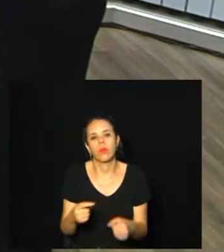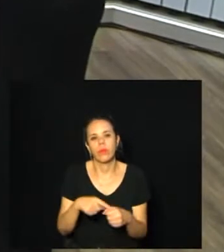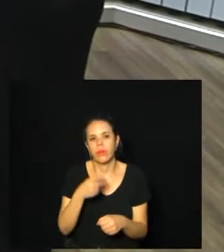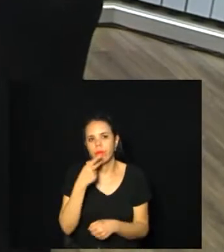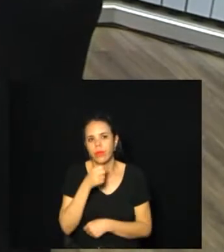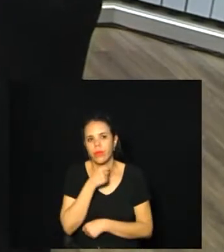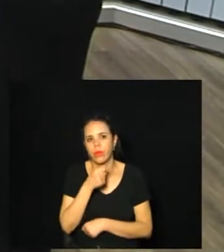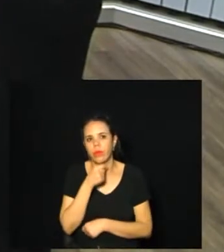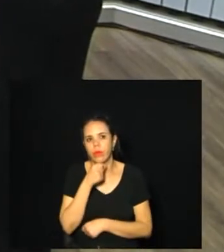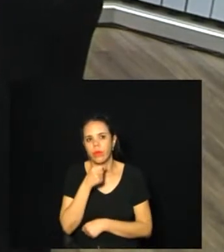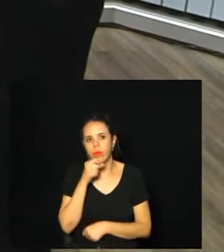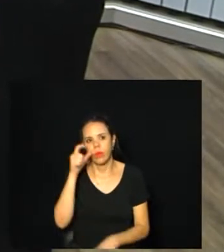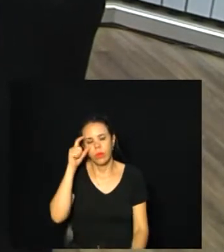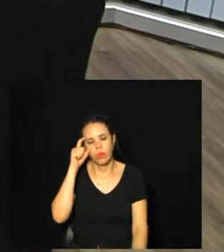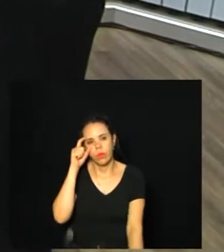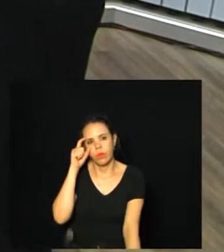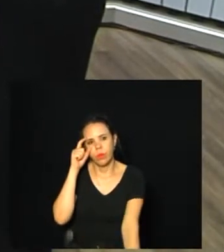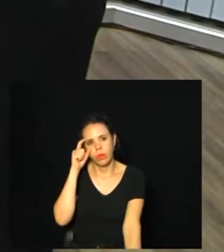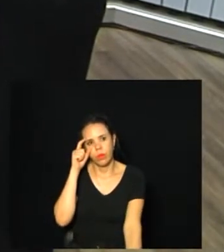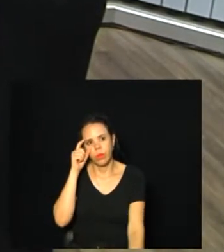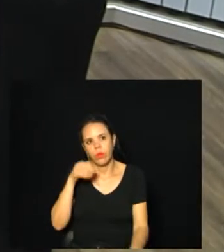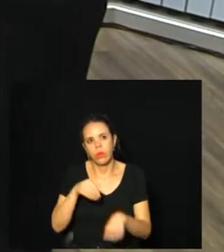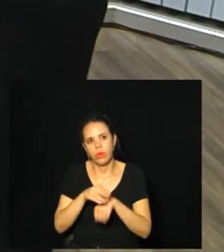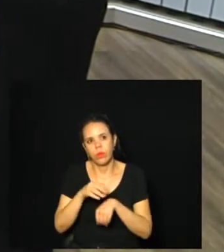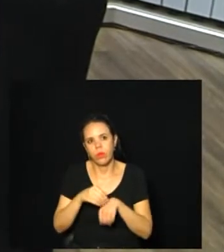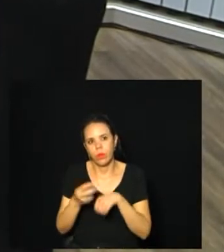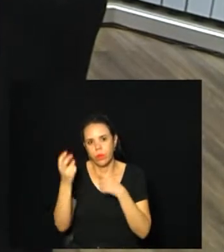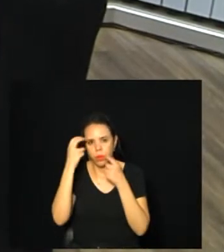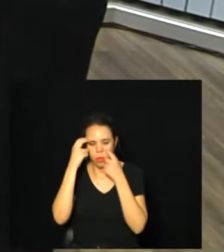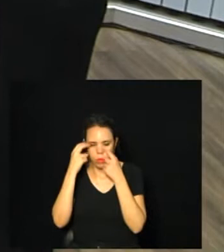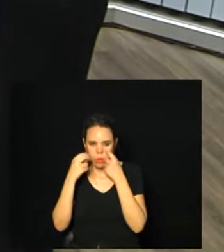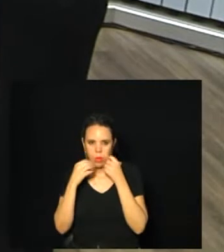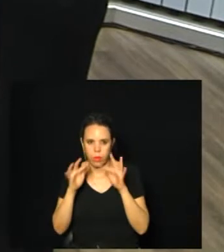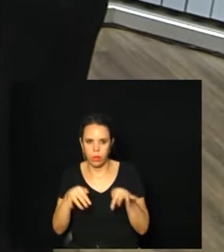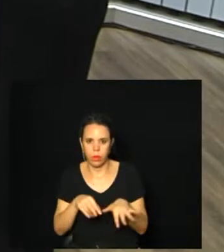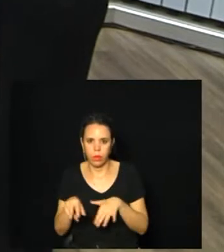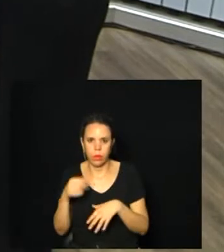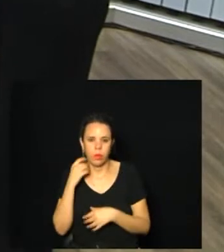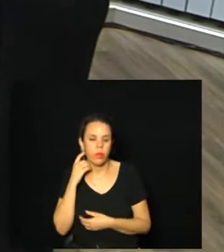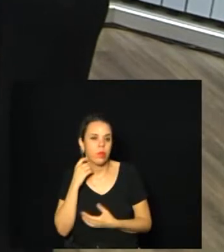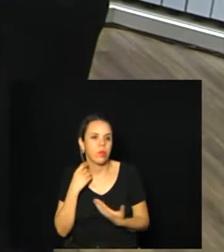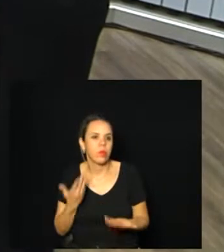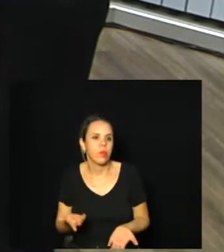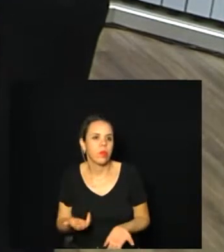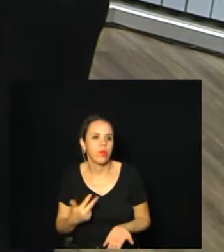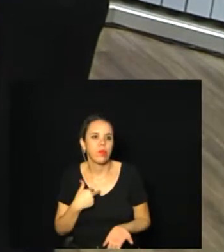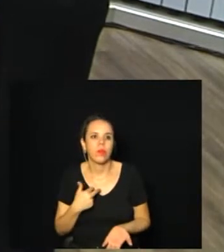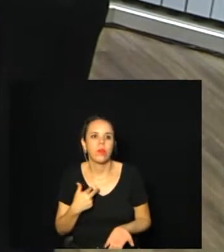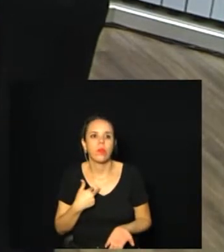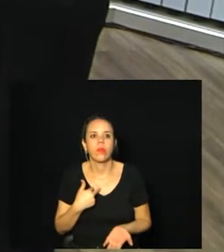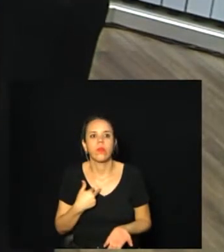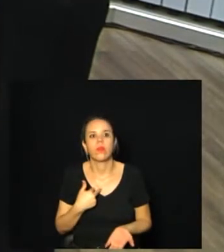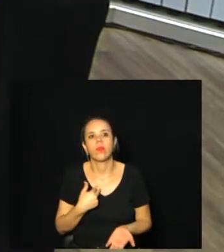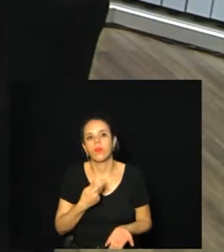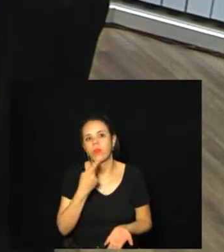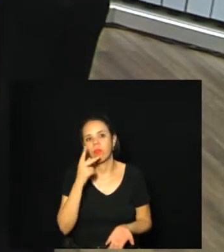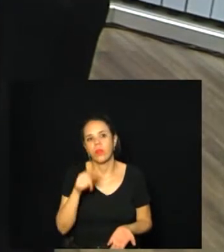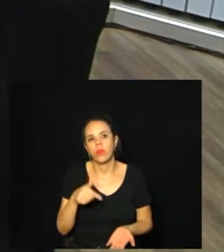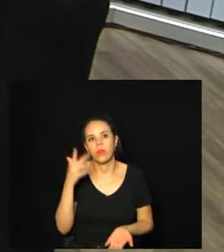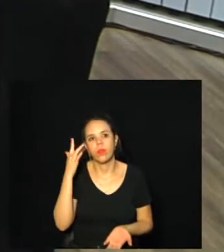nosso repórter Michel Amorim com as dicas de cultura para o nosso fim de semana, mas a gente não pode deixar de citar